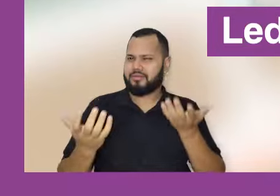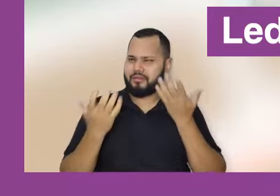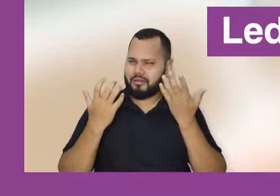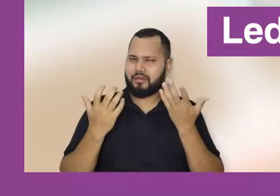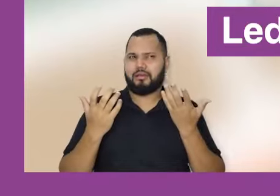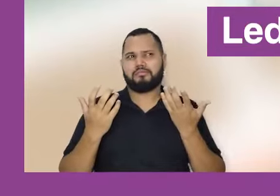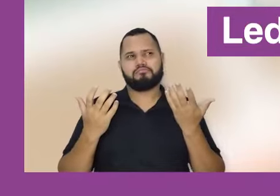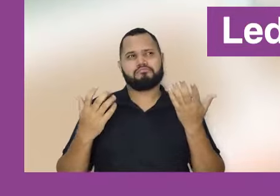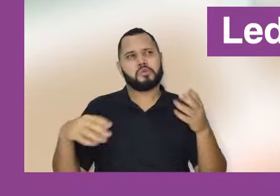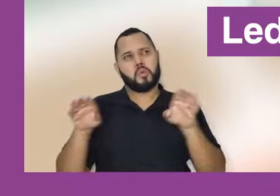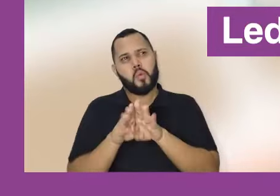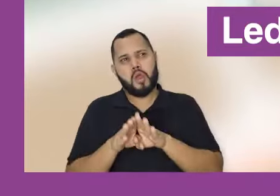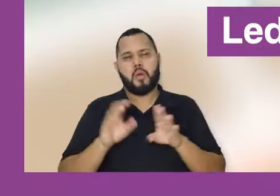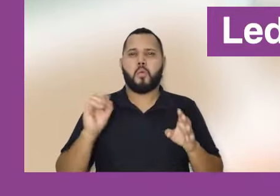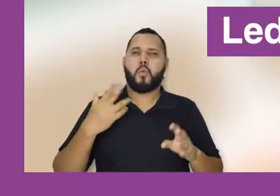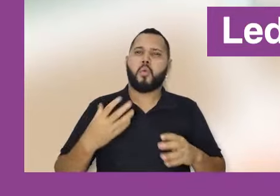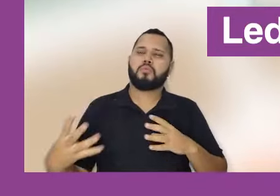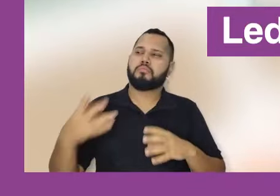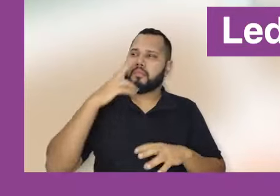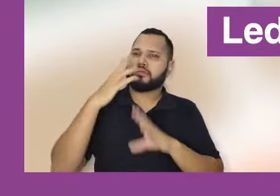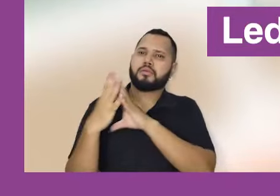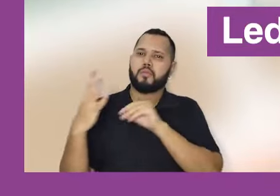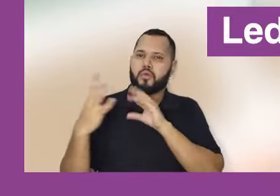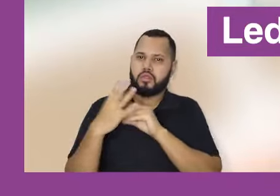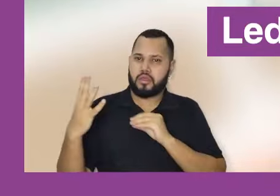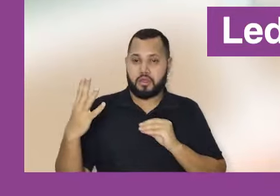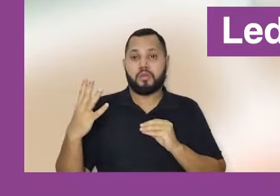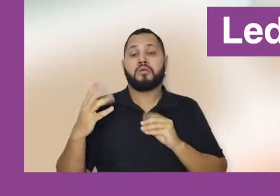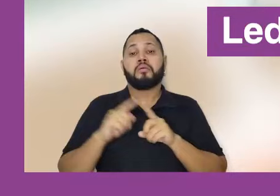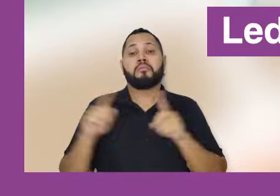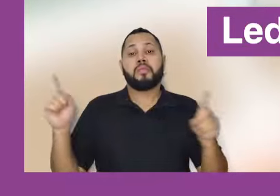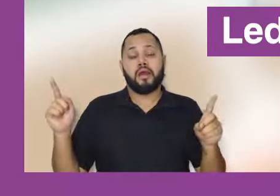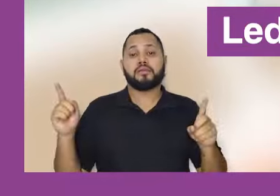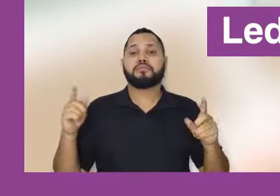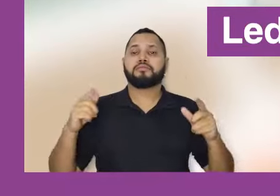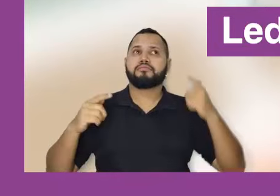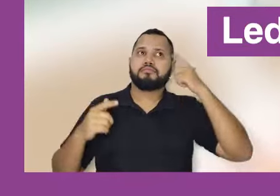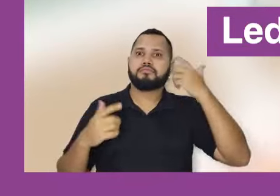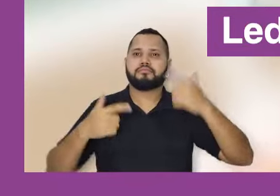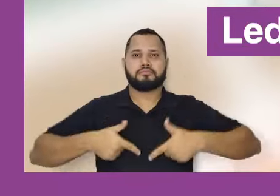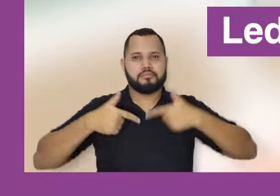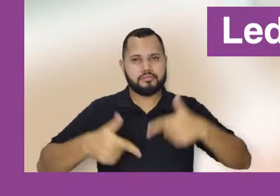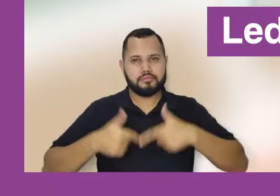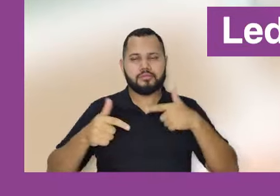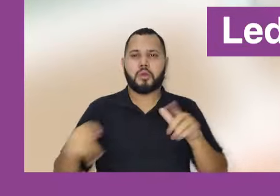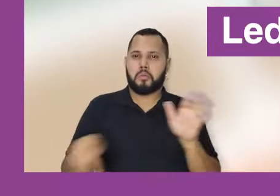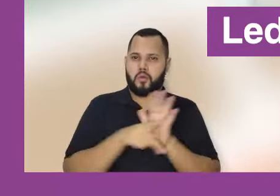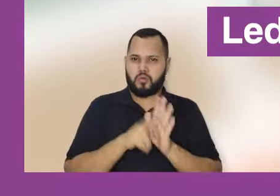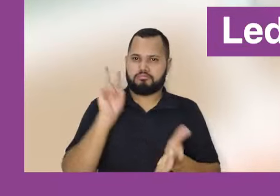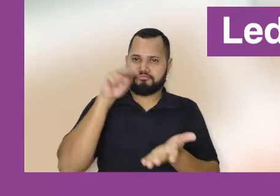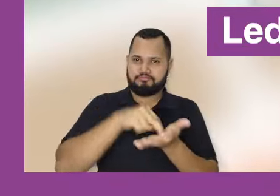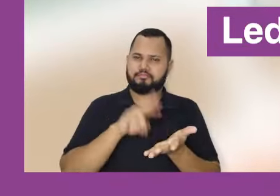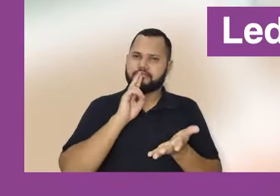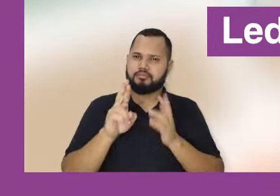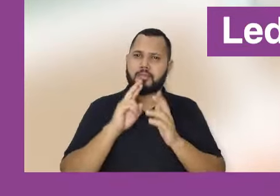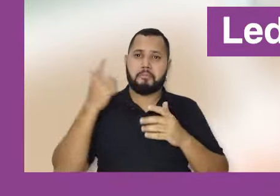fazer igual se inspirar nisso não vou dizer fazer igual mas fazer movimentos participativos de pertencimento